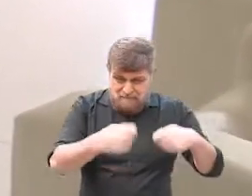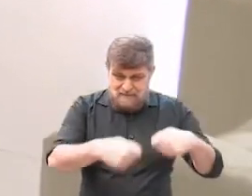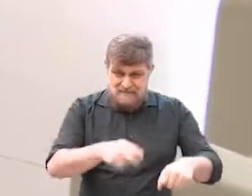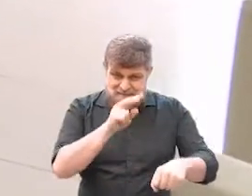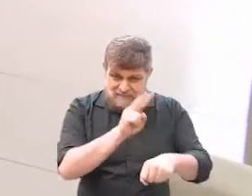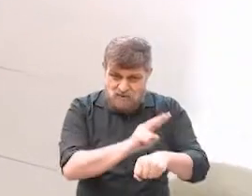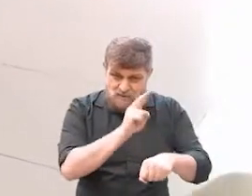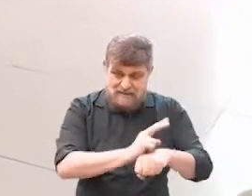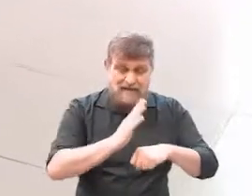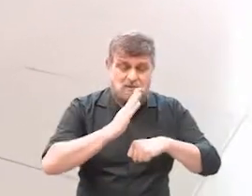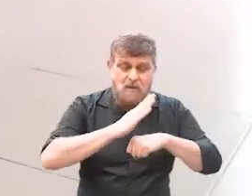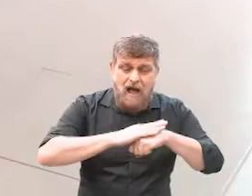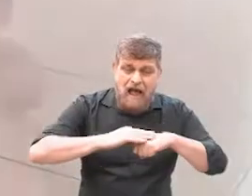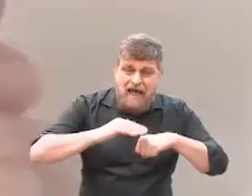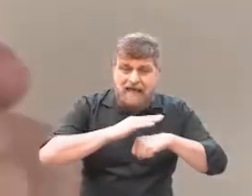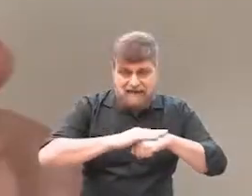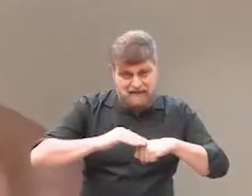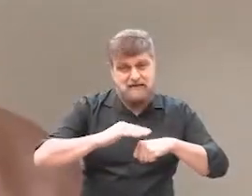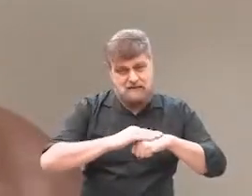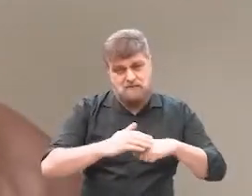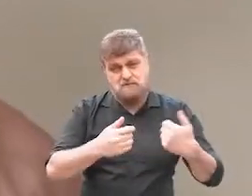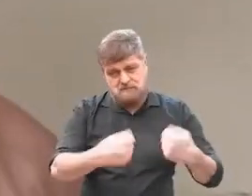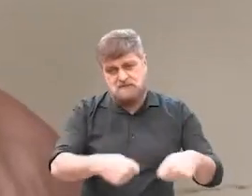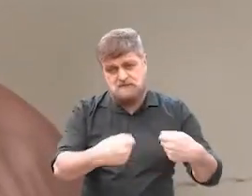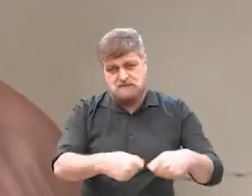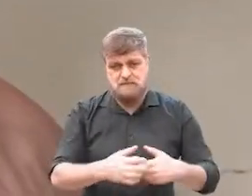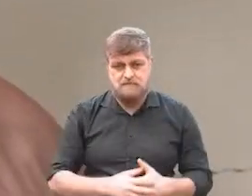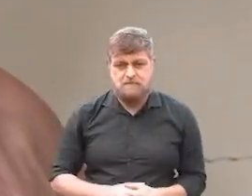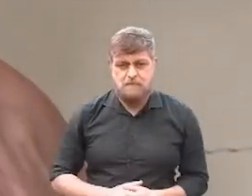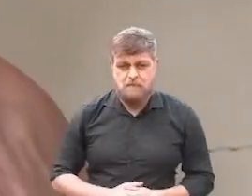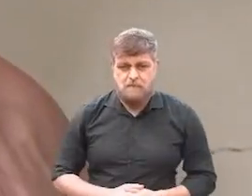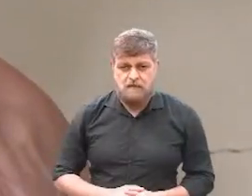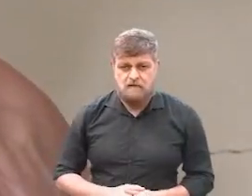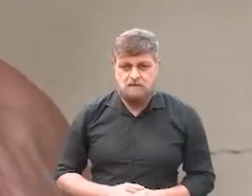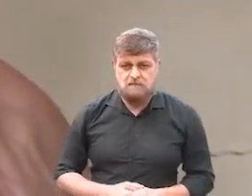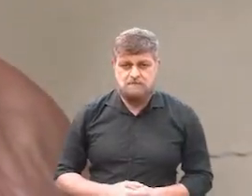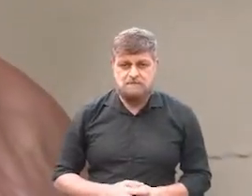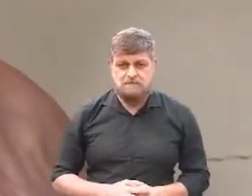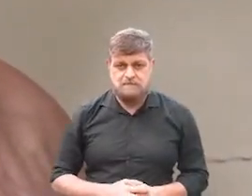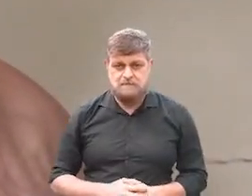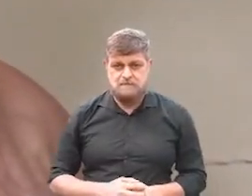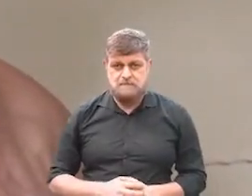que necessitam de cuidado, carinho e afeto.